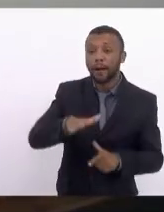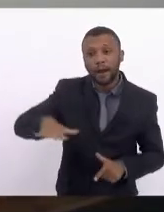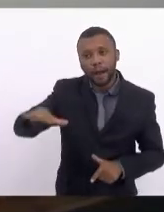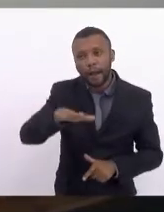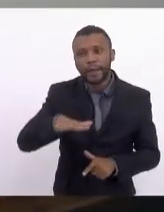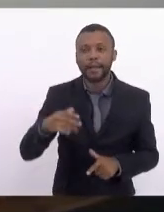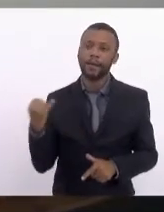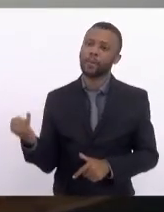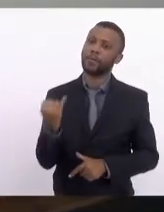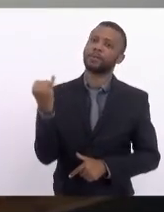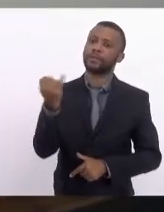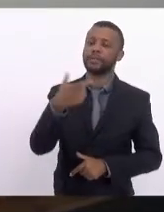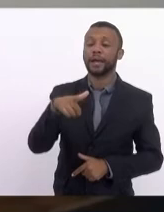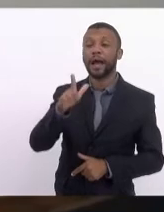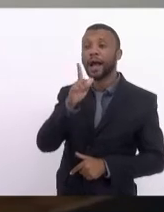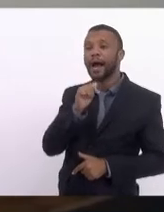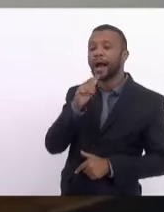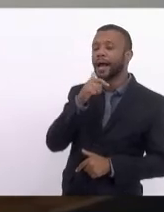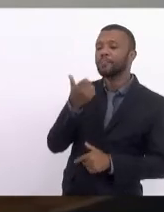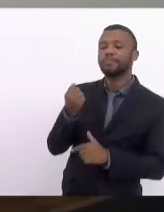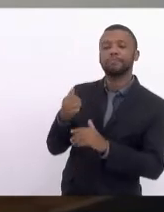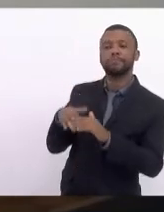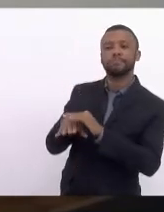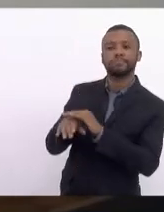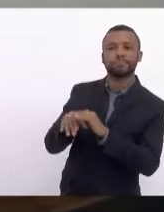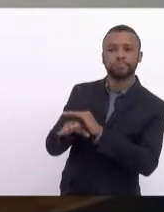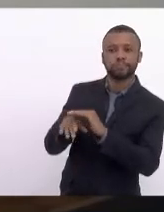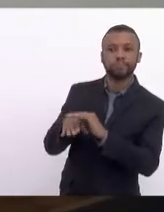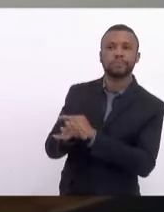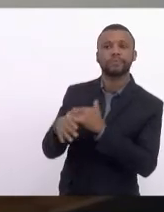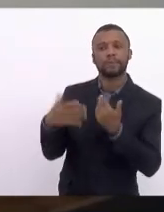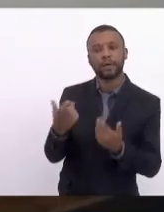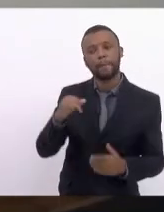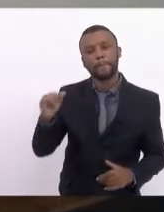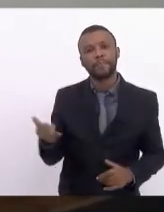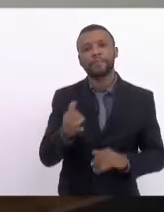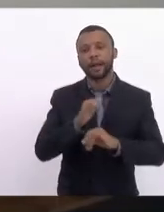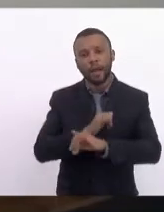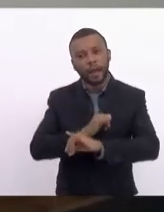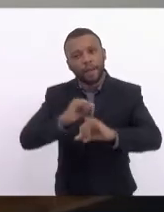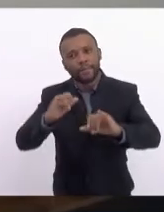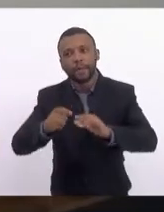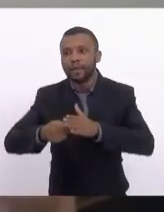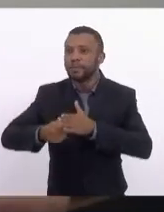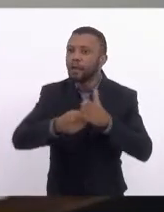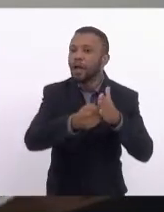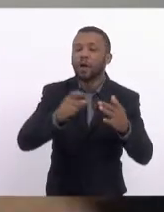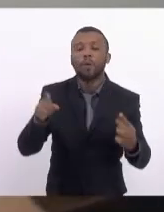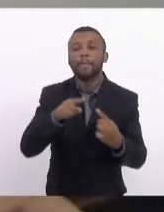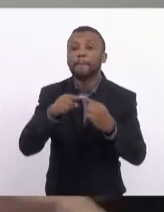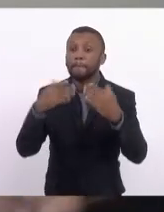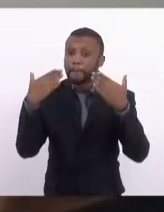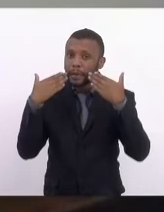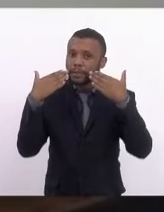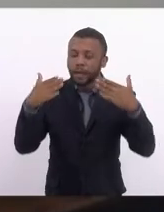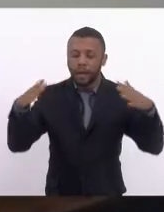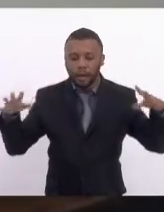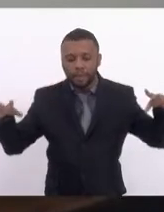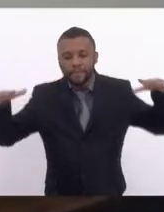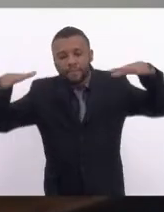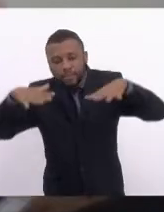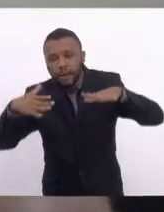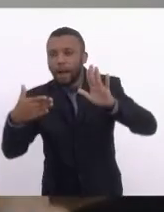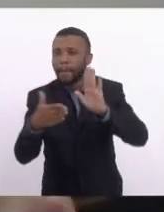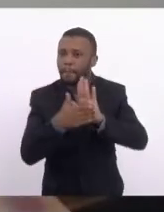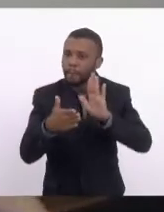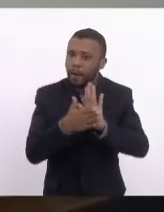o abastecimento de água. Então, eu queria aqui fazer essa denúncia, né, para dar visibilidade à pauta. Nosso mandato ainda